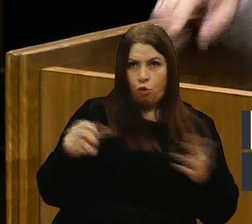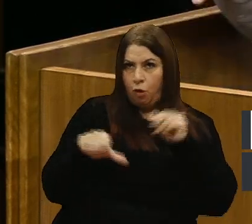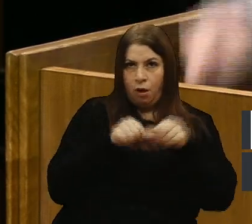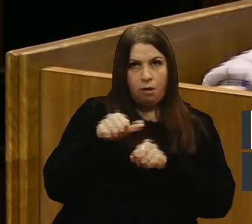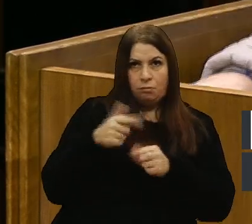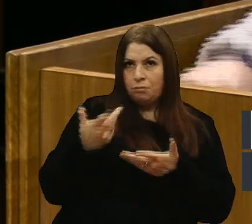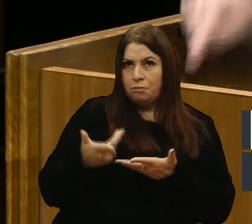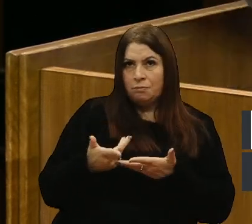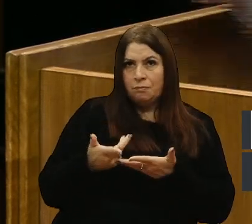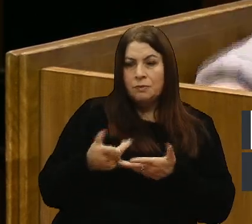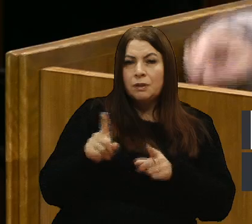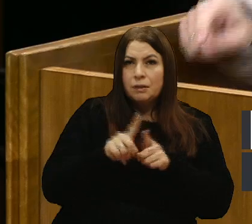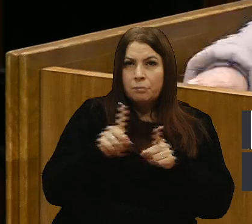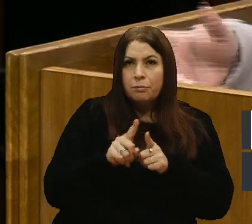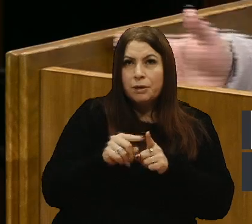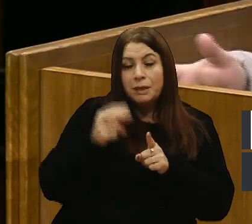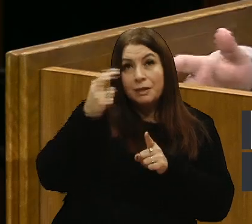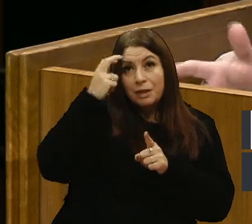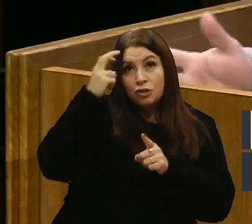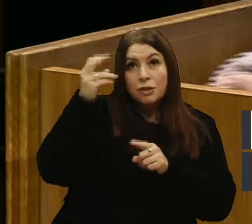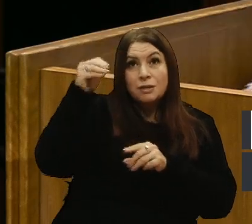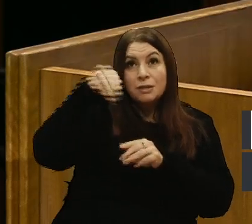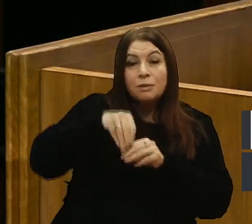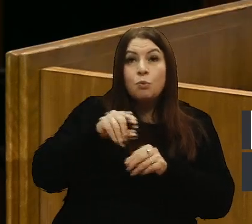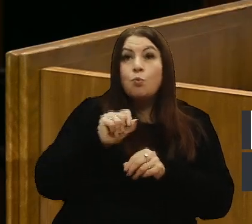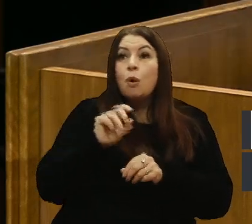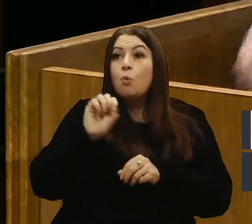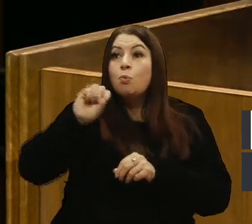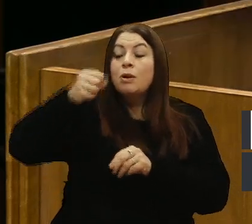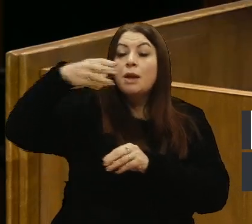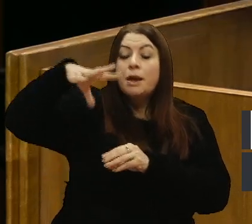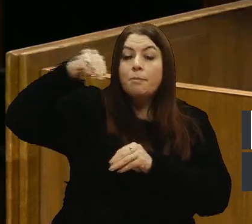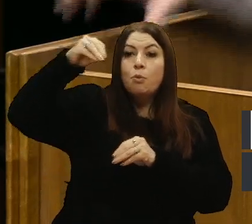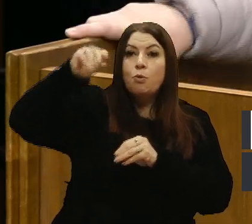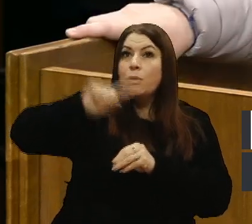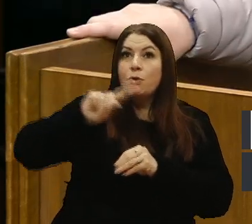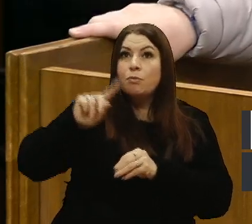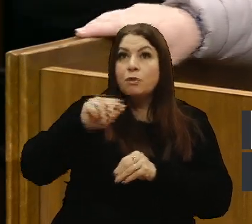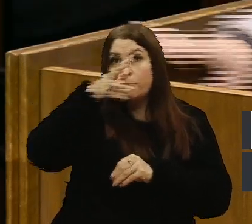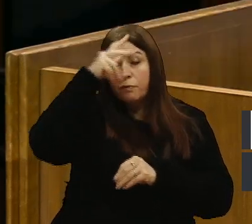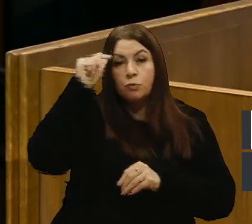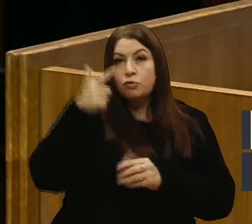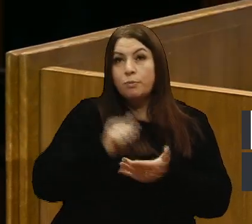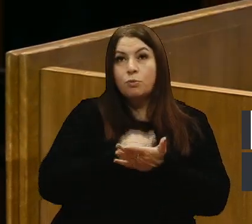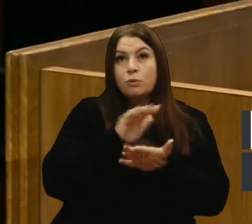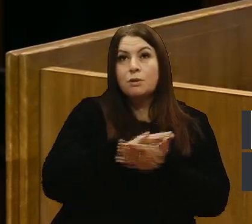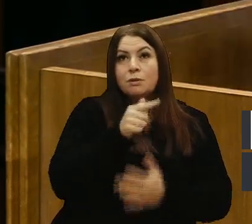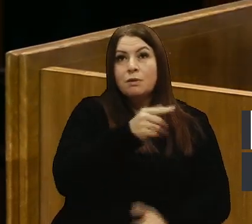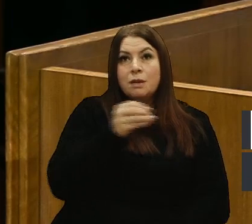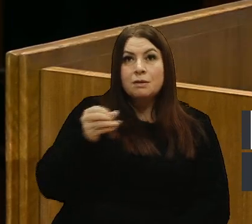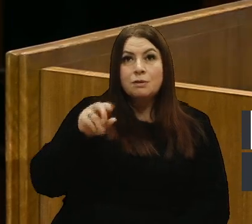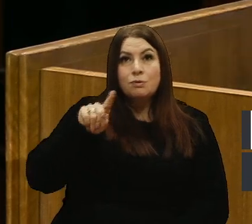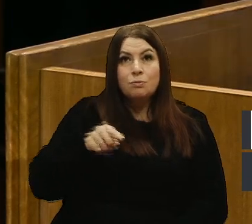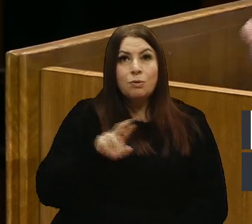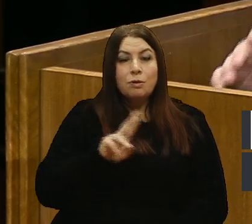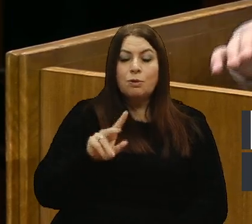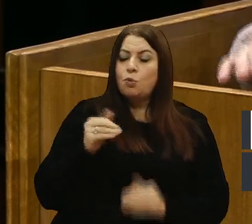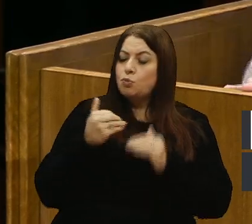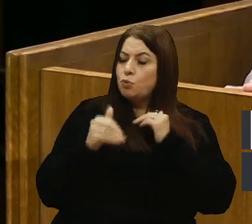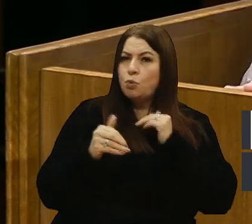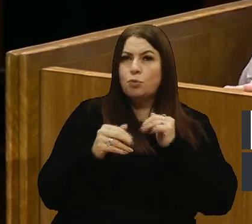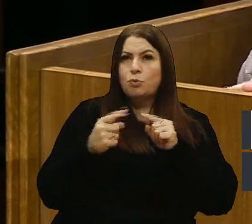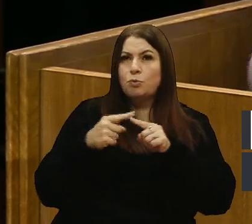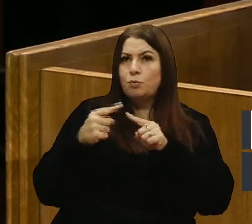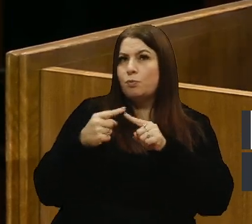Tem que botar LED, tem que botar inteligência na lâmpada para saber qual queimou e qual não queimou. Senão a prefeitura não tinha multado em 700 mil. Eu discordo do modelo